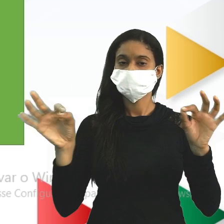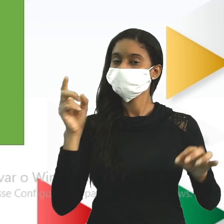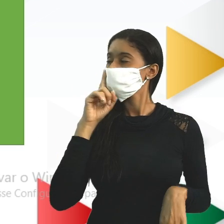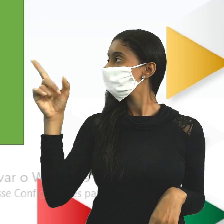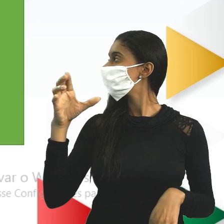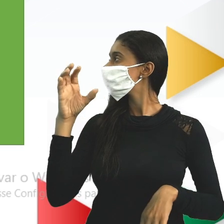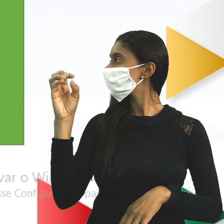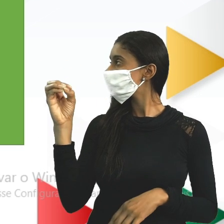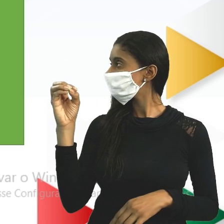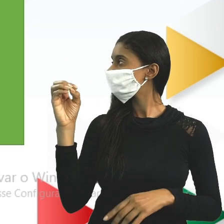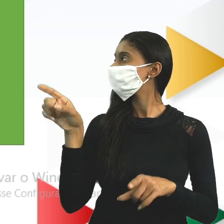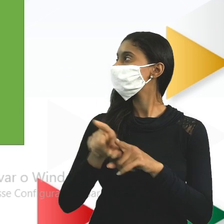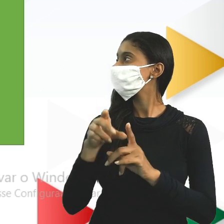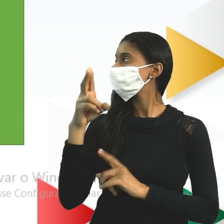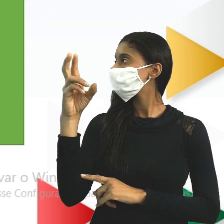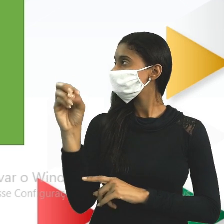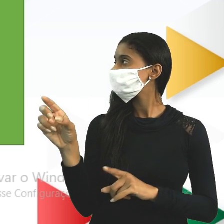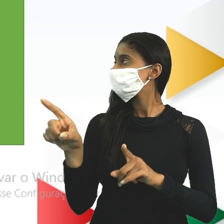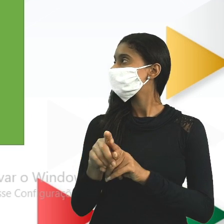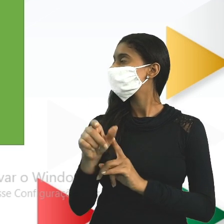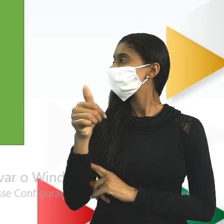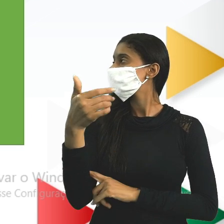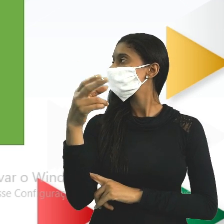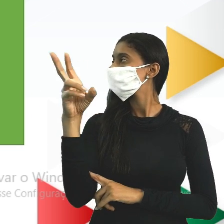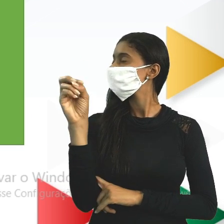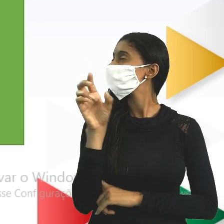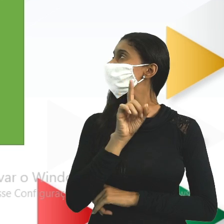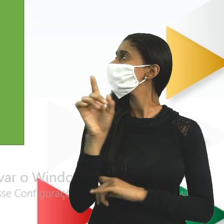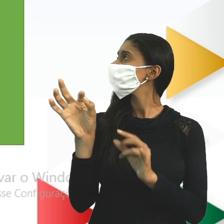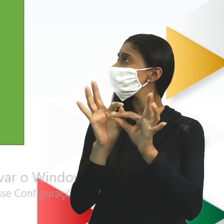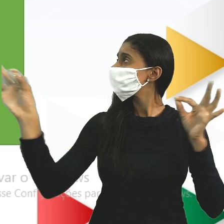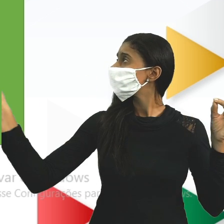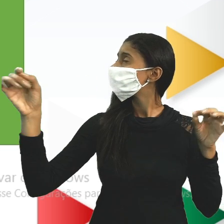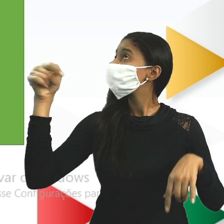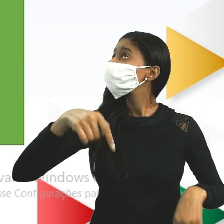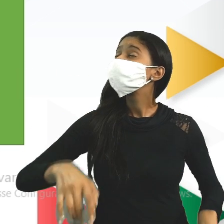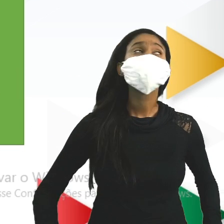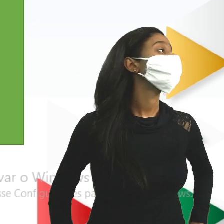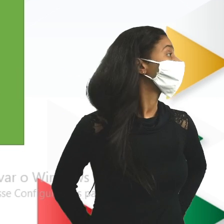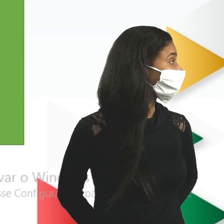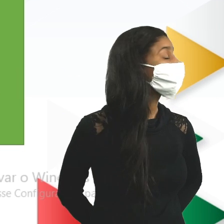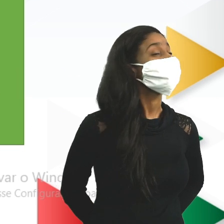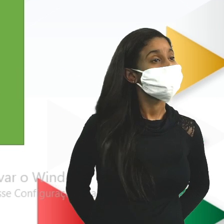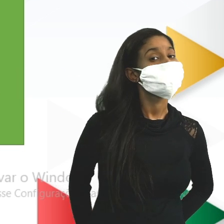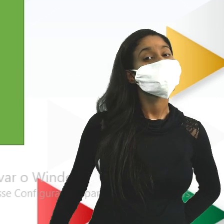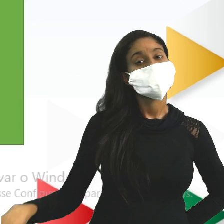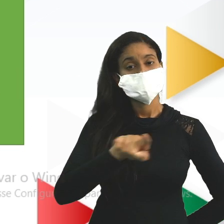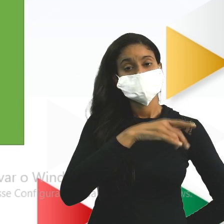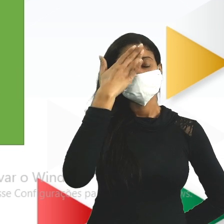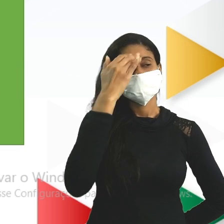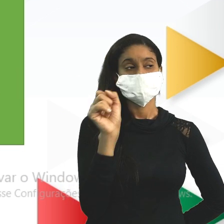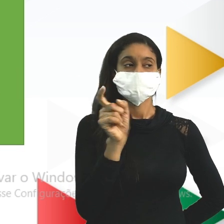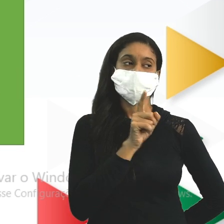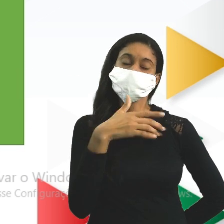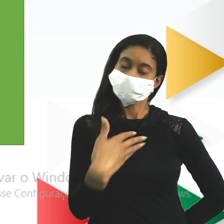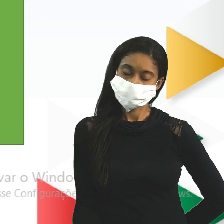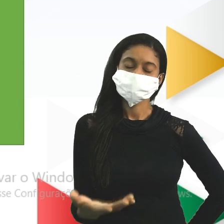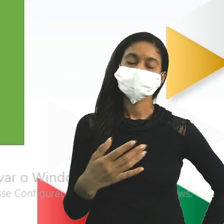100, 150. Gente, 150, só um pedacinho disso aqui, vocês sabem que não são, né, meus amores?